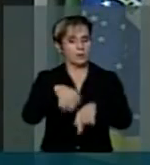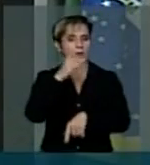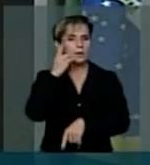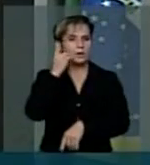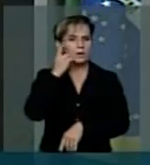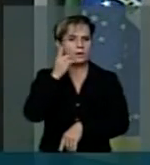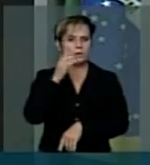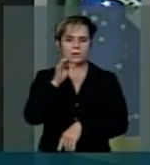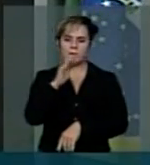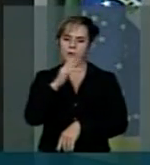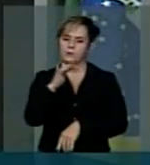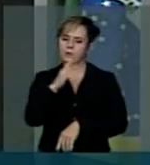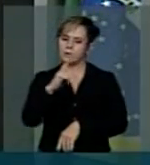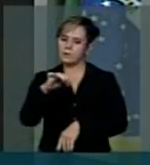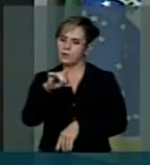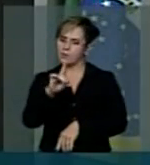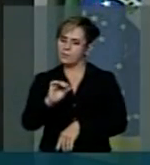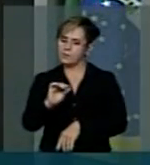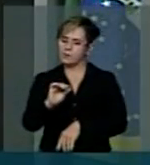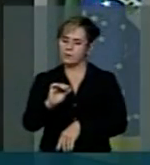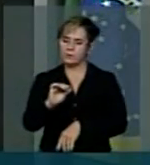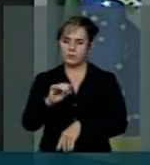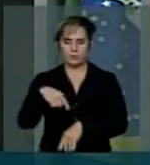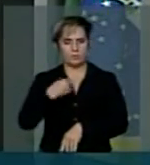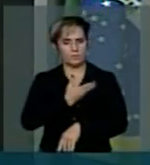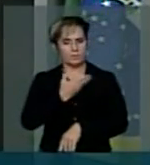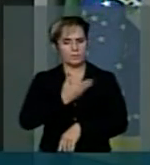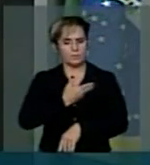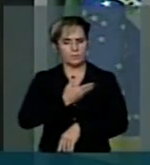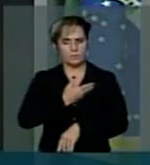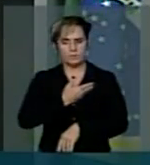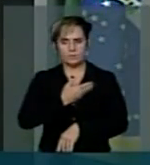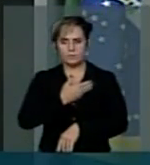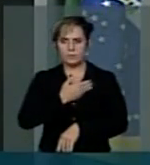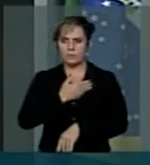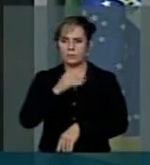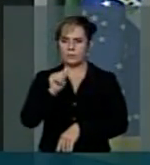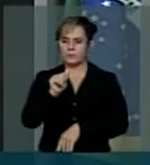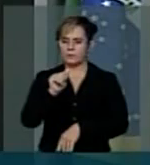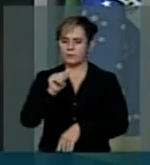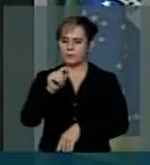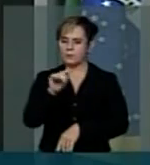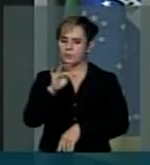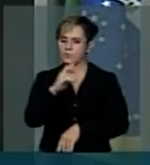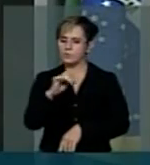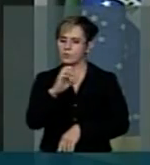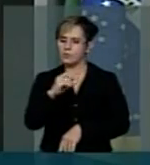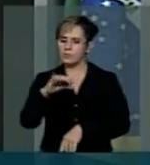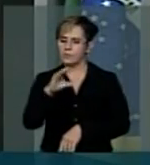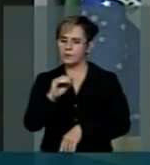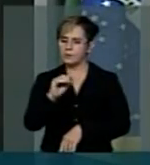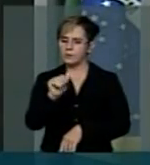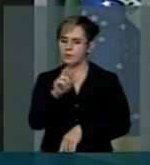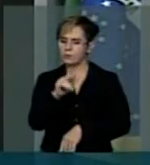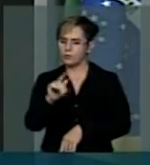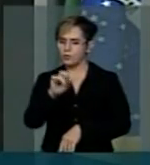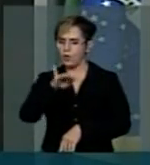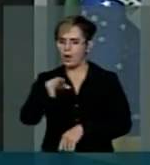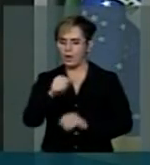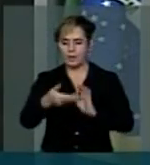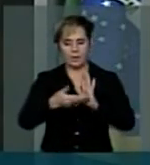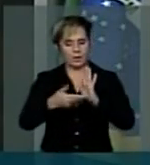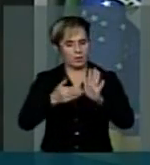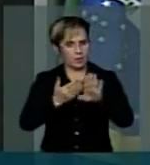deputado Francisco, nosso querido Francisco Araújo, que aprovou, e a Câmara dos Deputados,